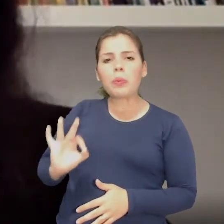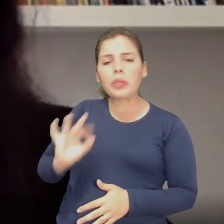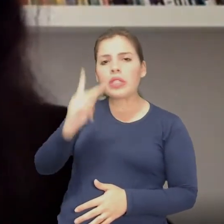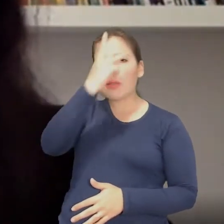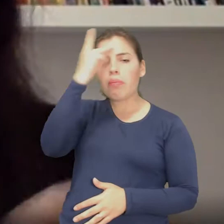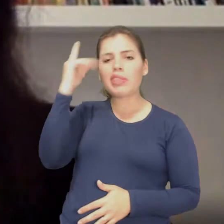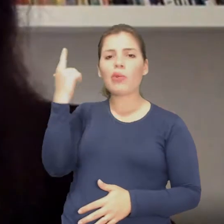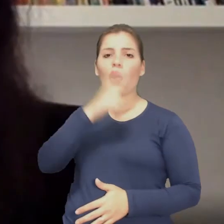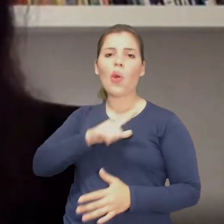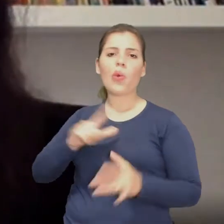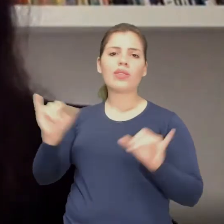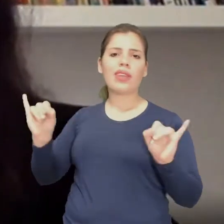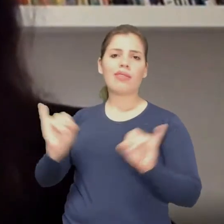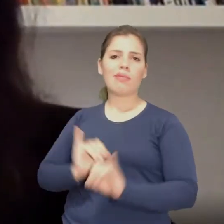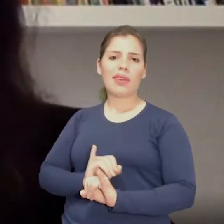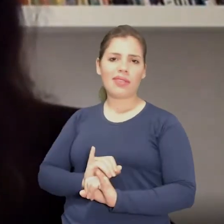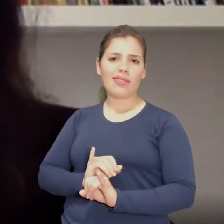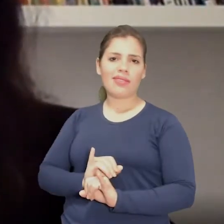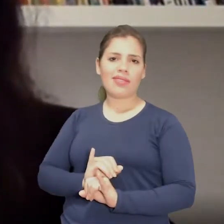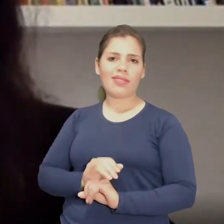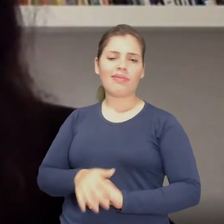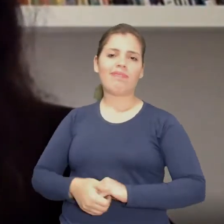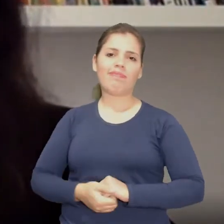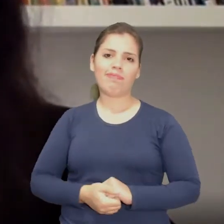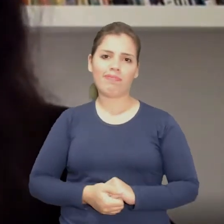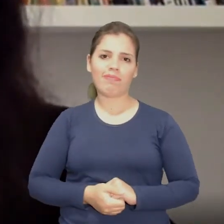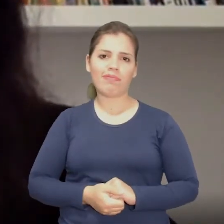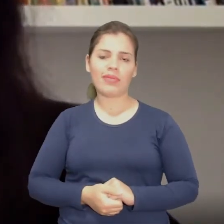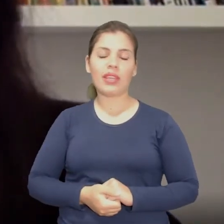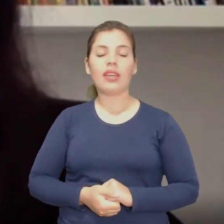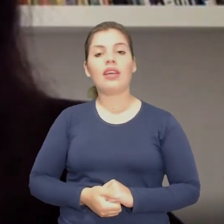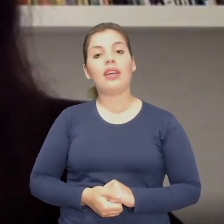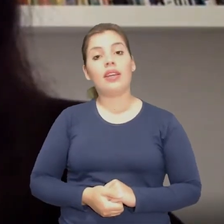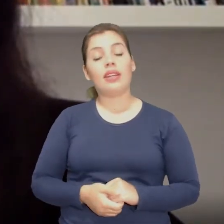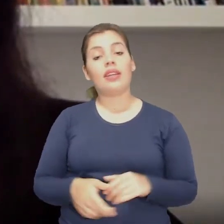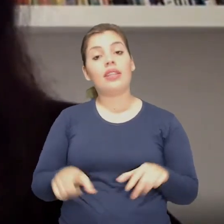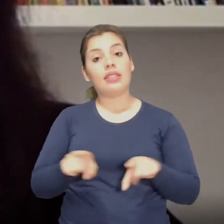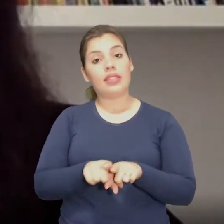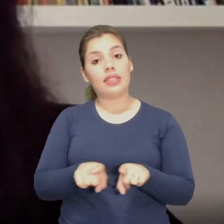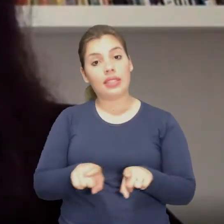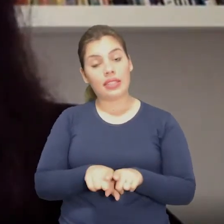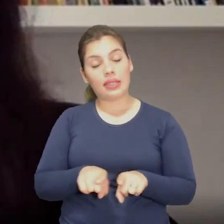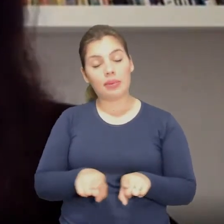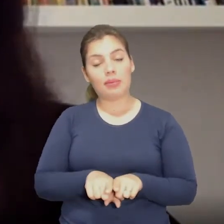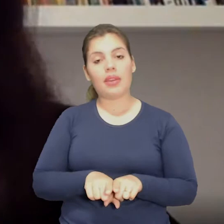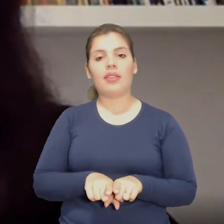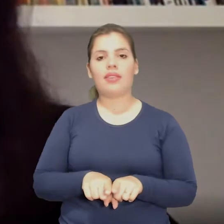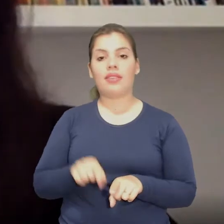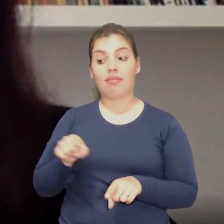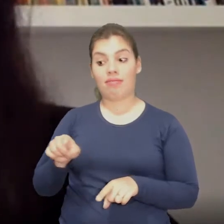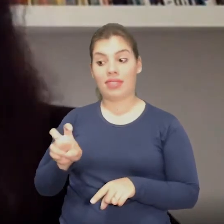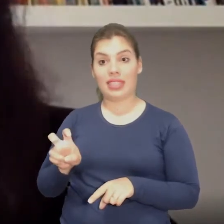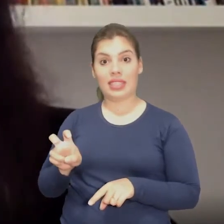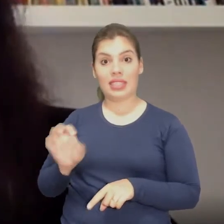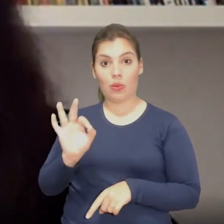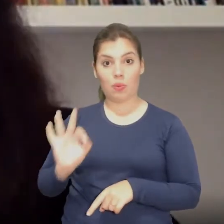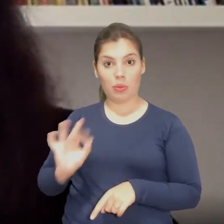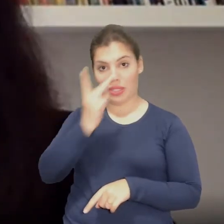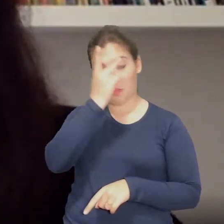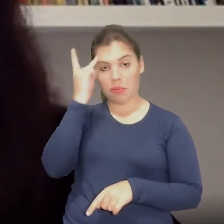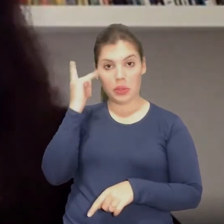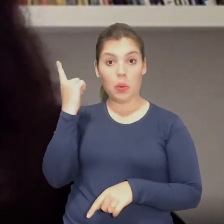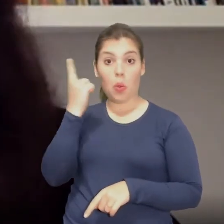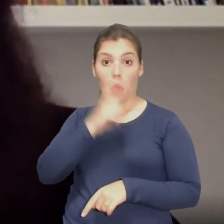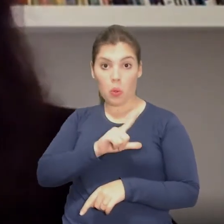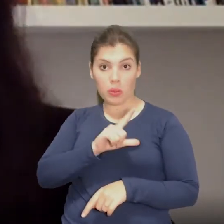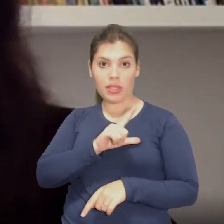peso mais baixo do que tinha no início das dietas. Além disso, nesses 5% de pessoas